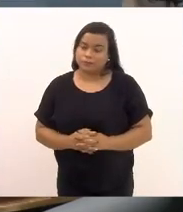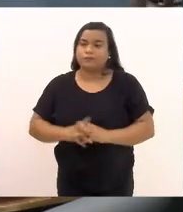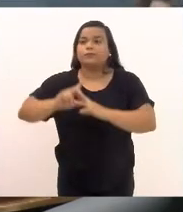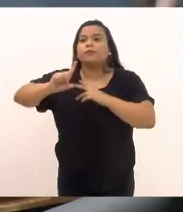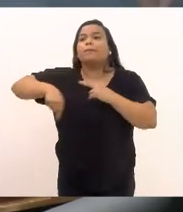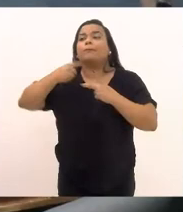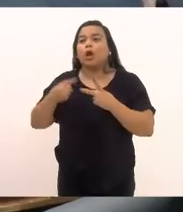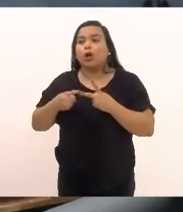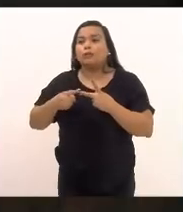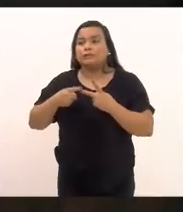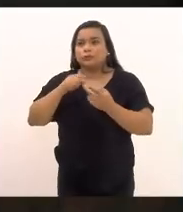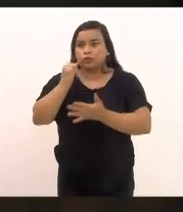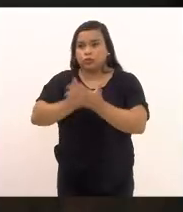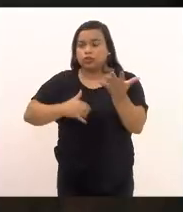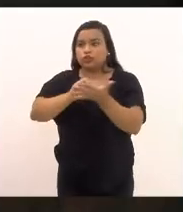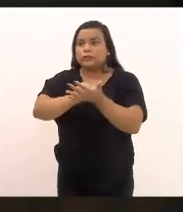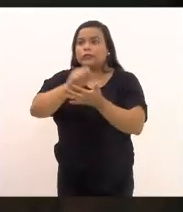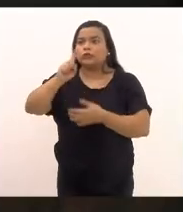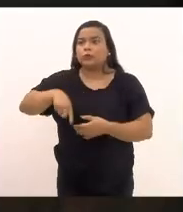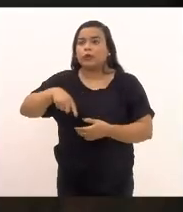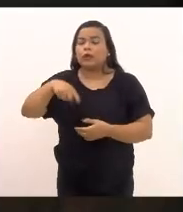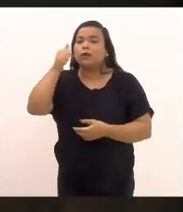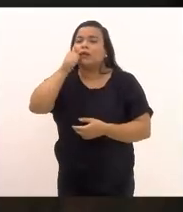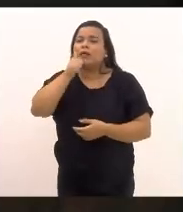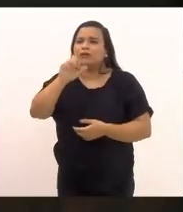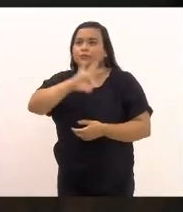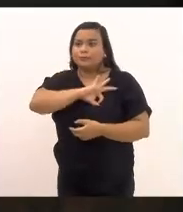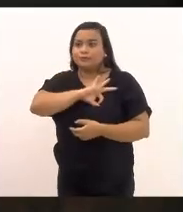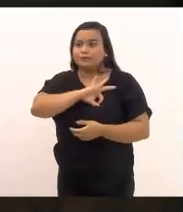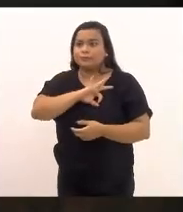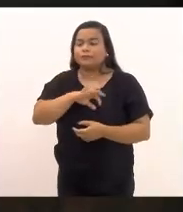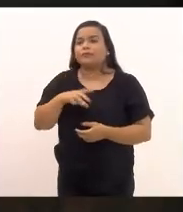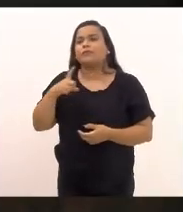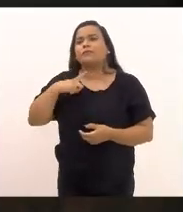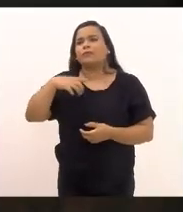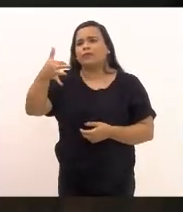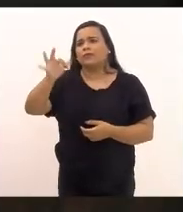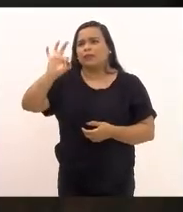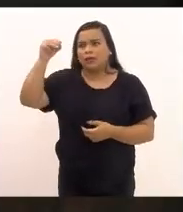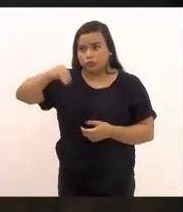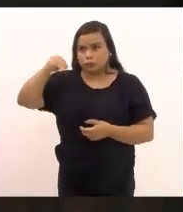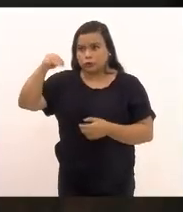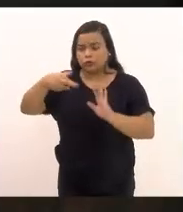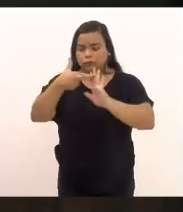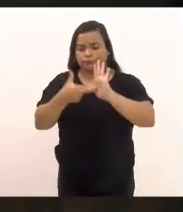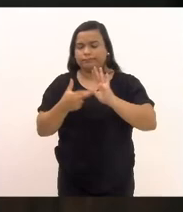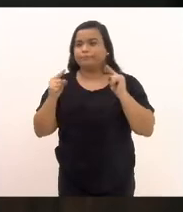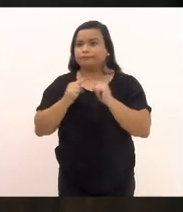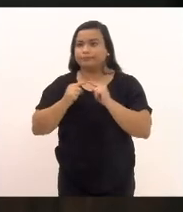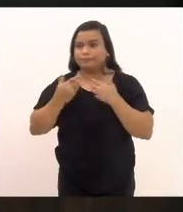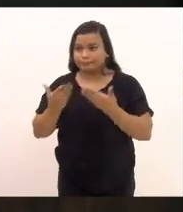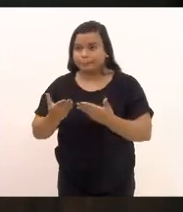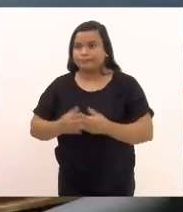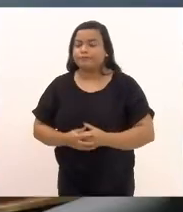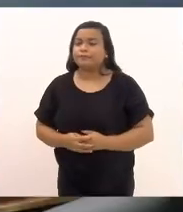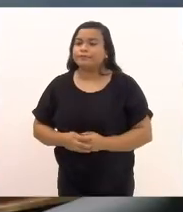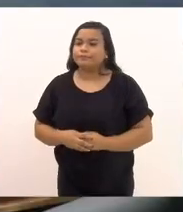Próxima oradora inscrita é a nobre deputada Marta Rocha. Vossa Excelência dispõe de 10 minutos no tema regimental.